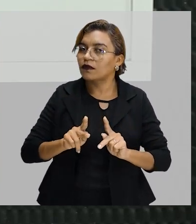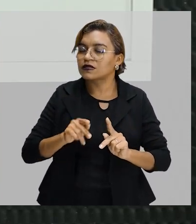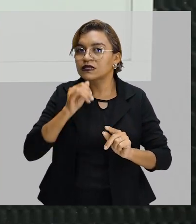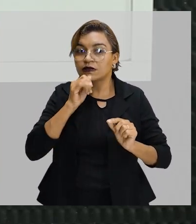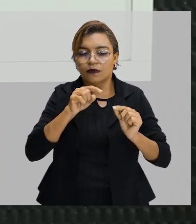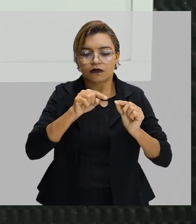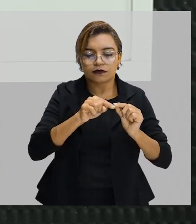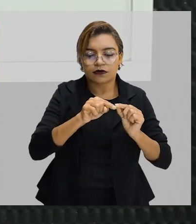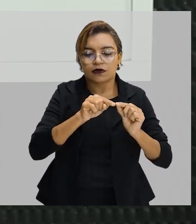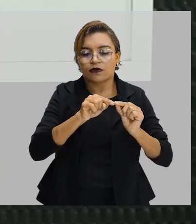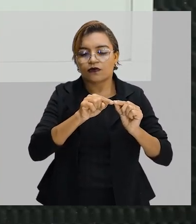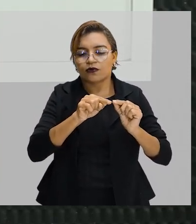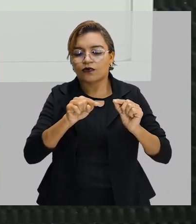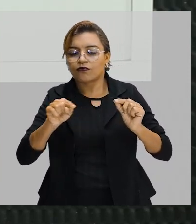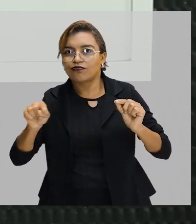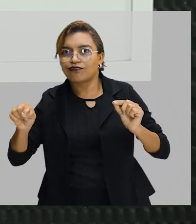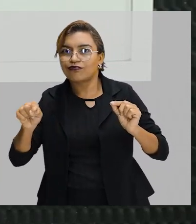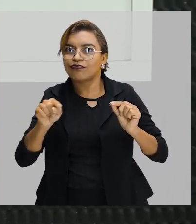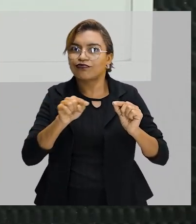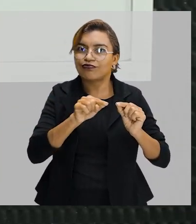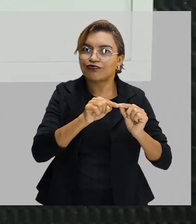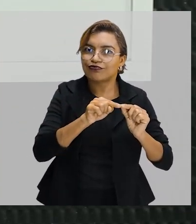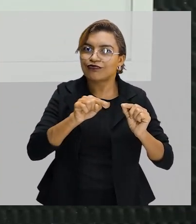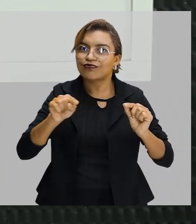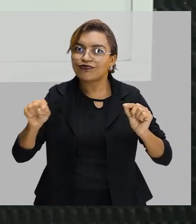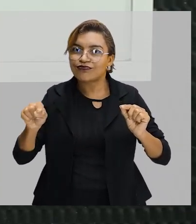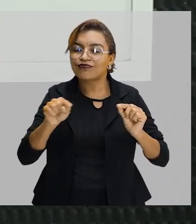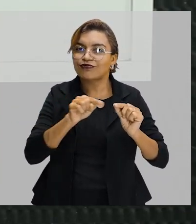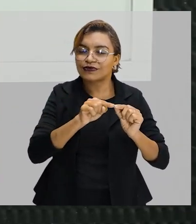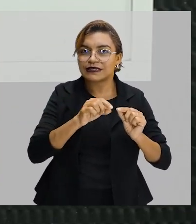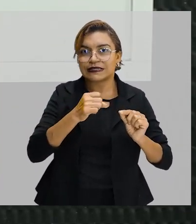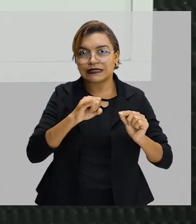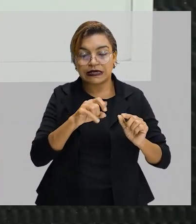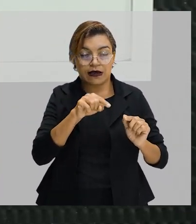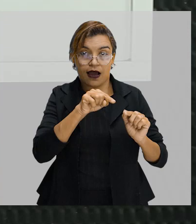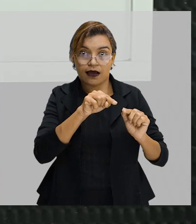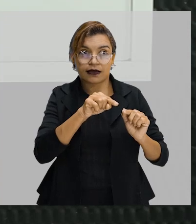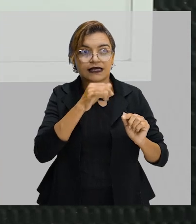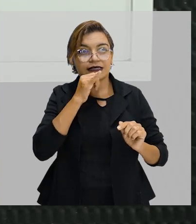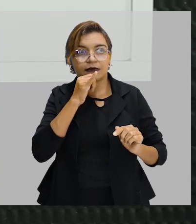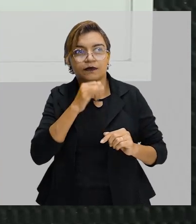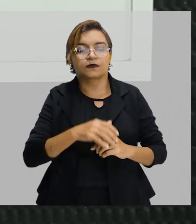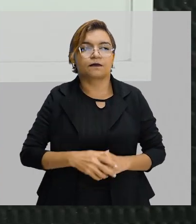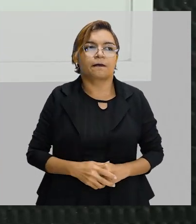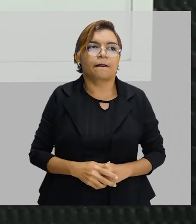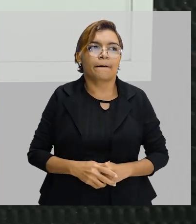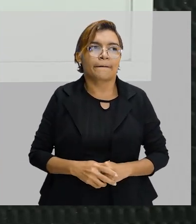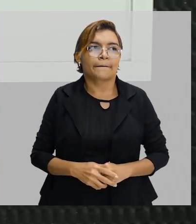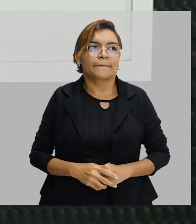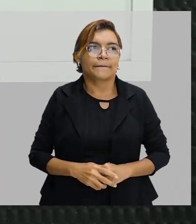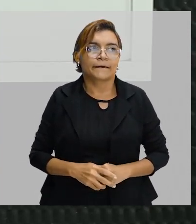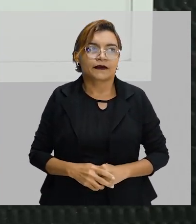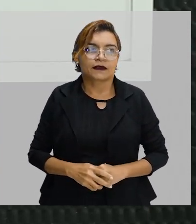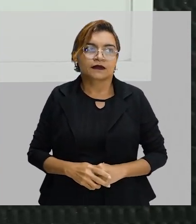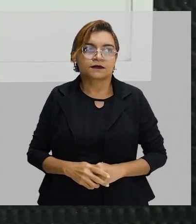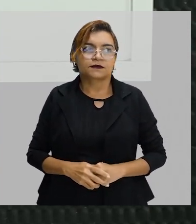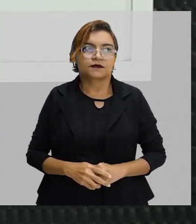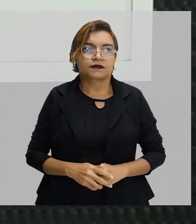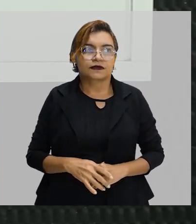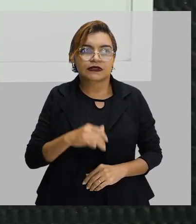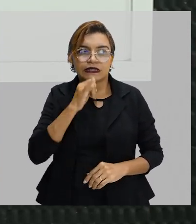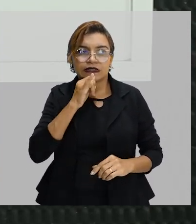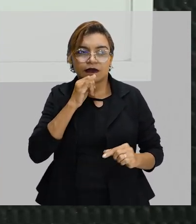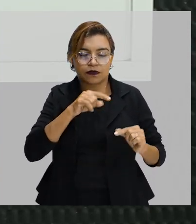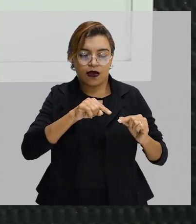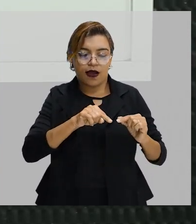um ponto e retorna para este mesmo ponto. Tá ok? Se eu sair daqui do ponto de baixo, ó, se eu